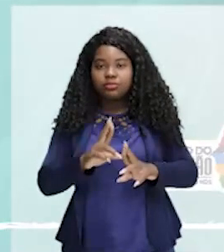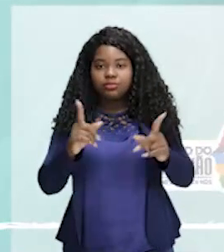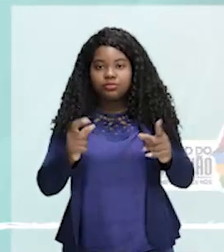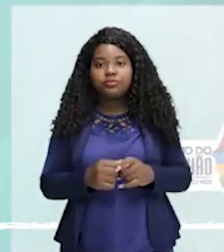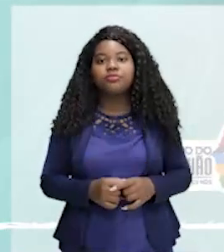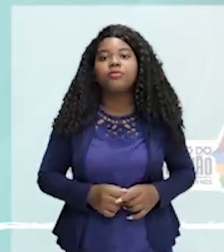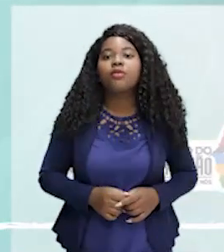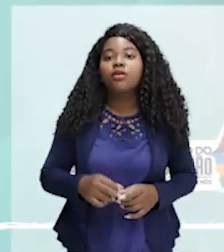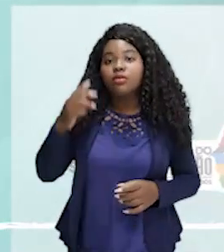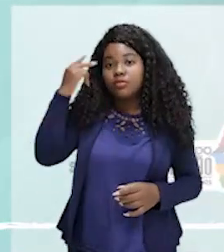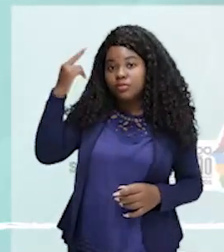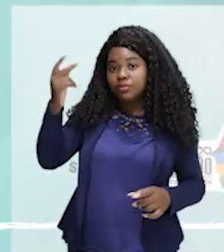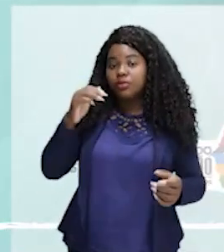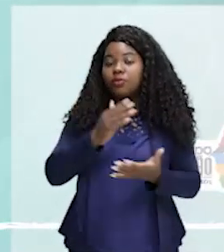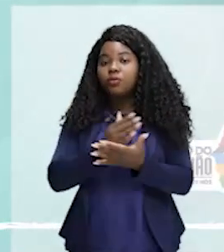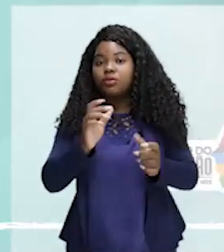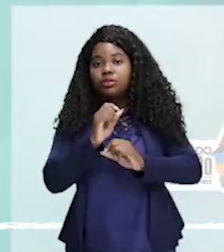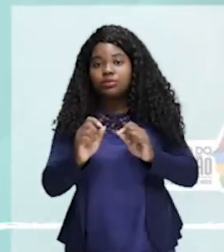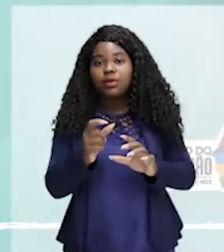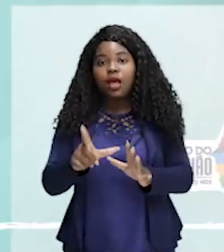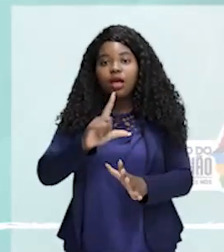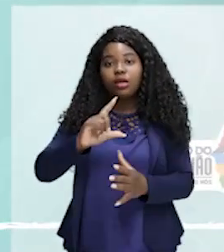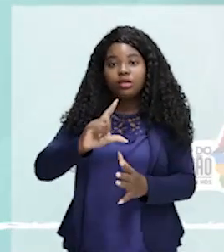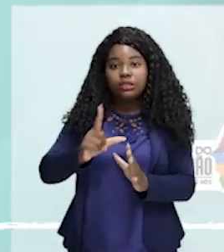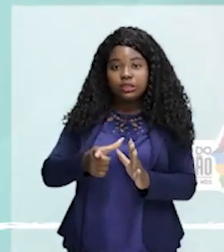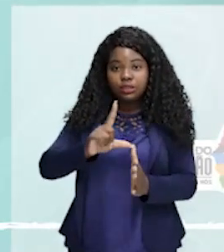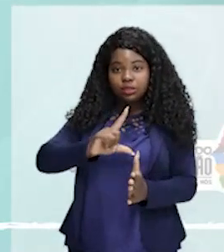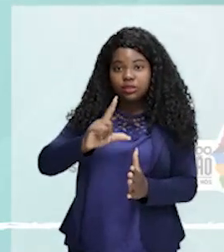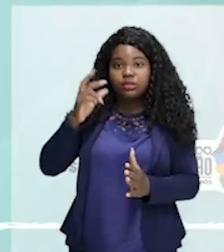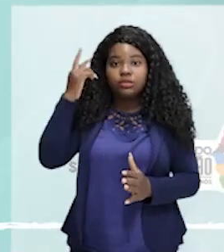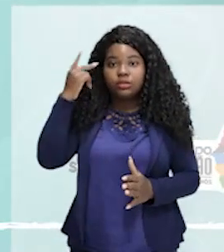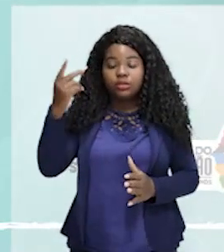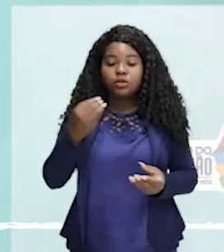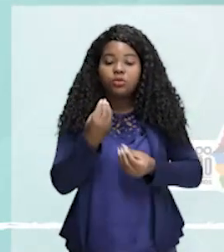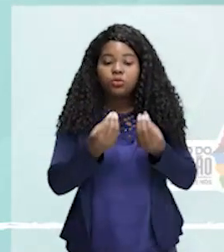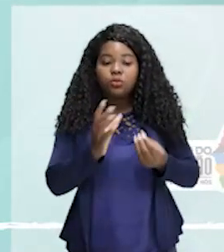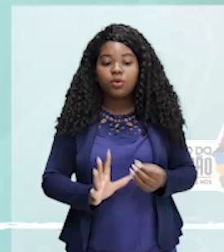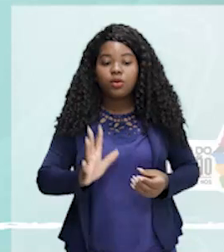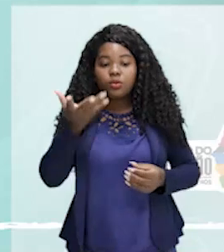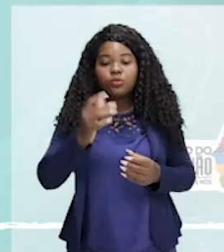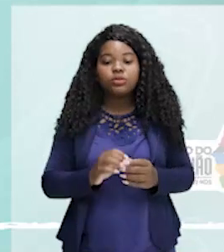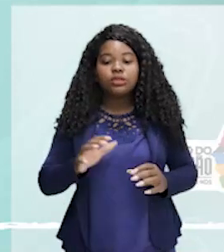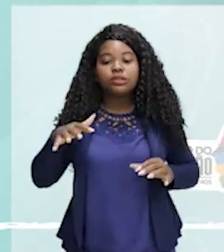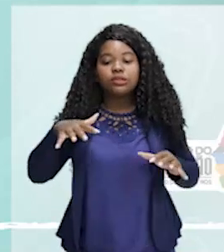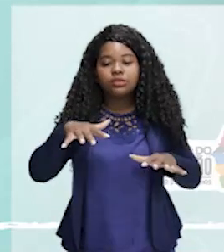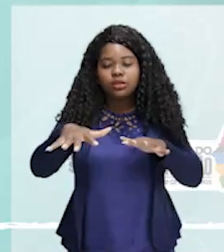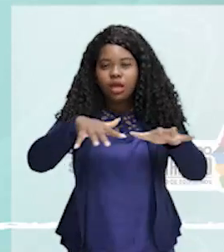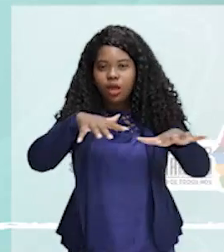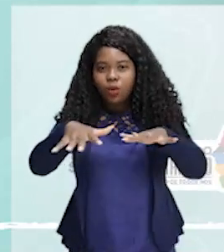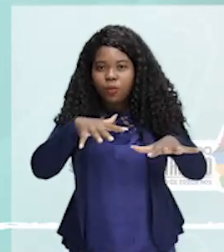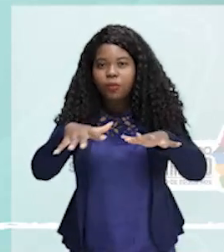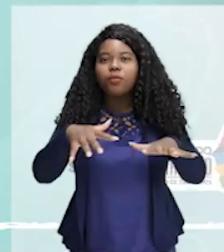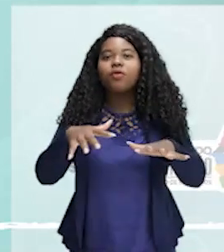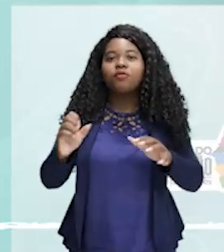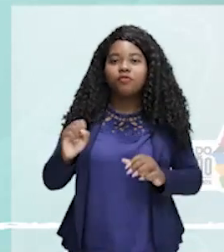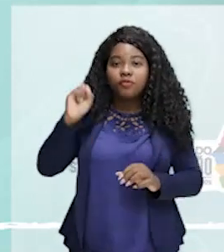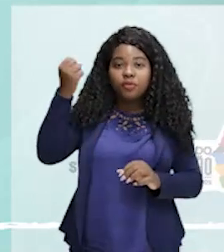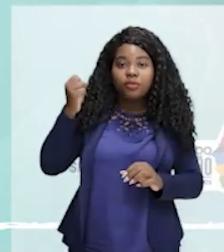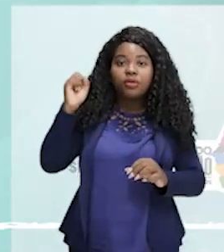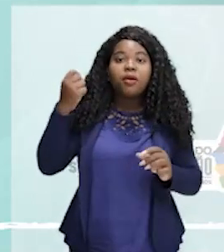panorama histórico pela pré-história para entender como é que funcionava as manifestações, porque o teatro em si ele não